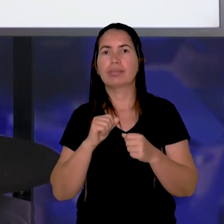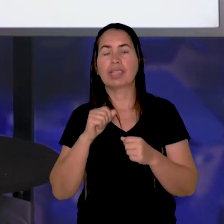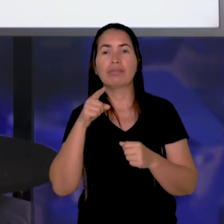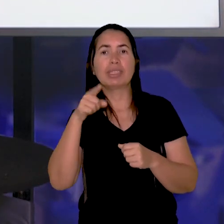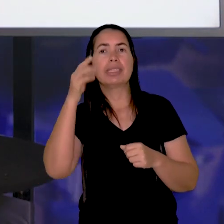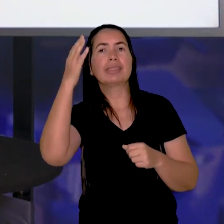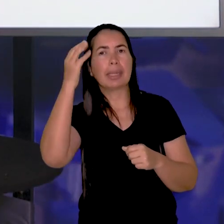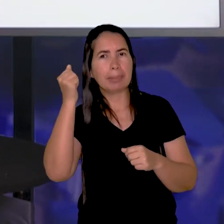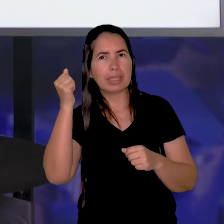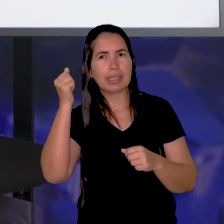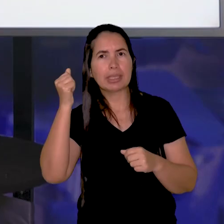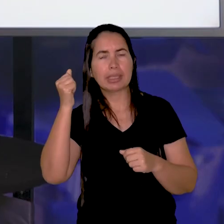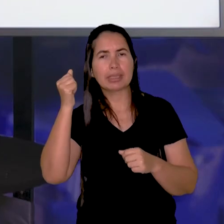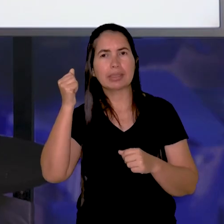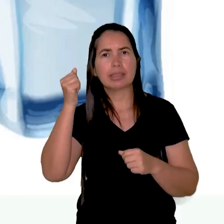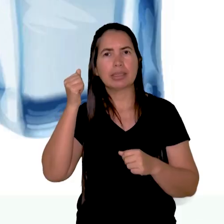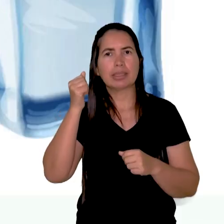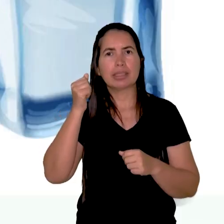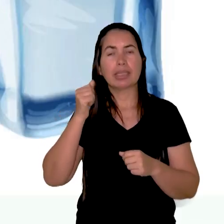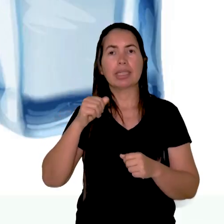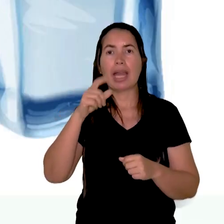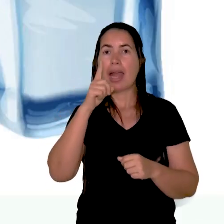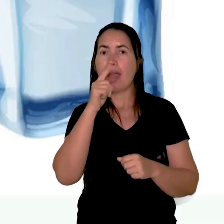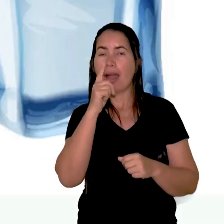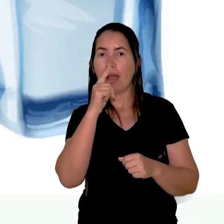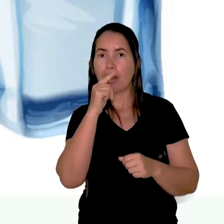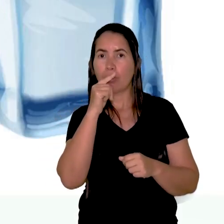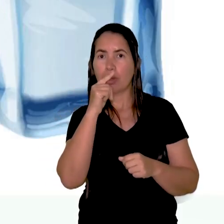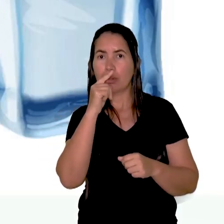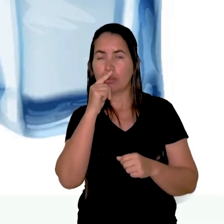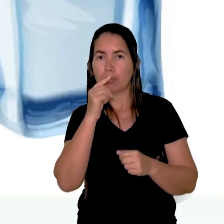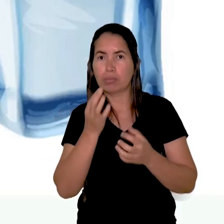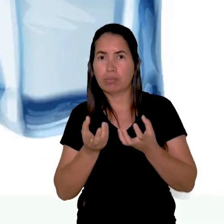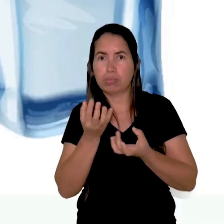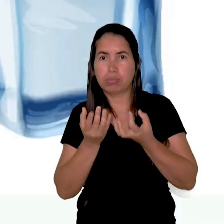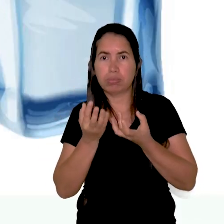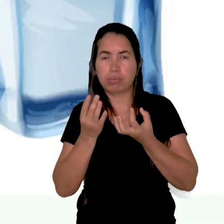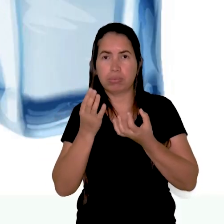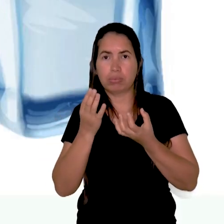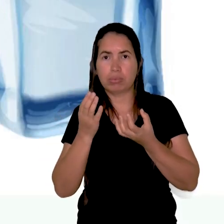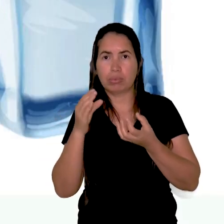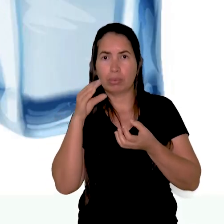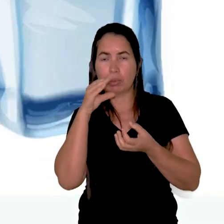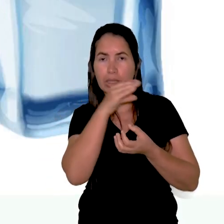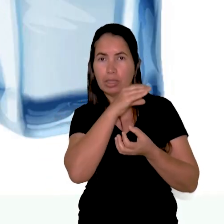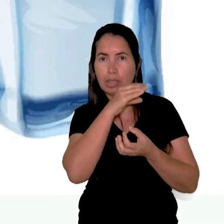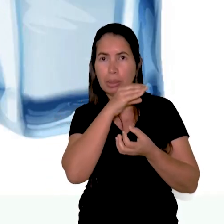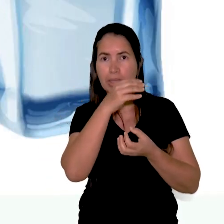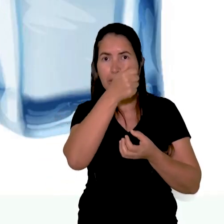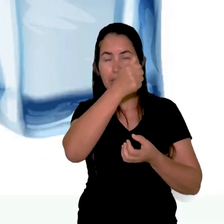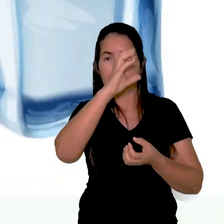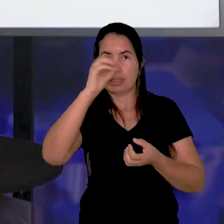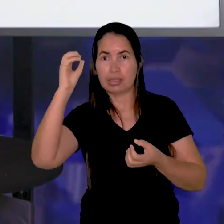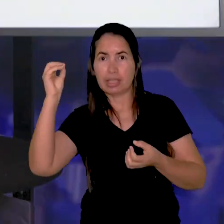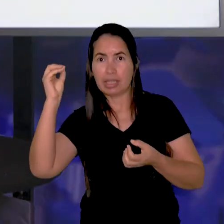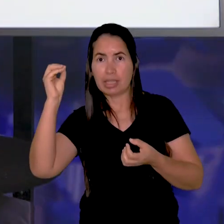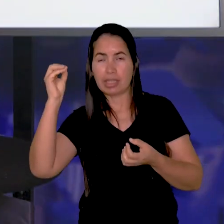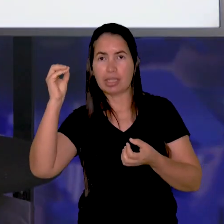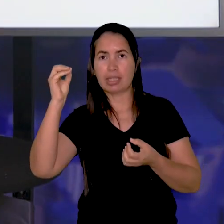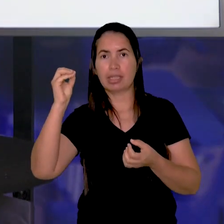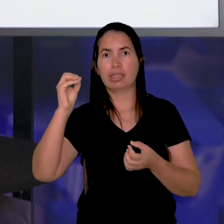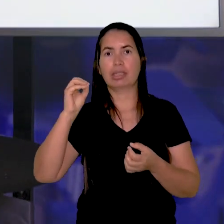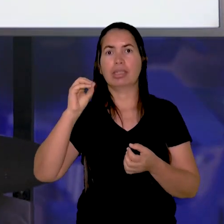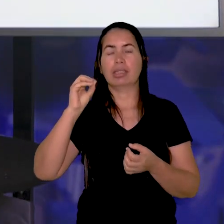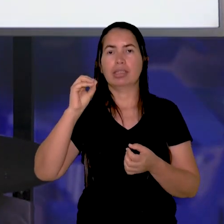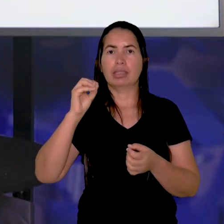Vocês sabiam que a água ferve quando atinge uma temperatura de 100 graus Celsius?